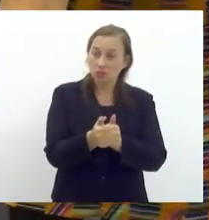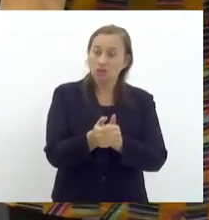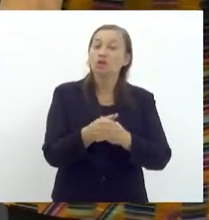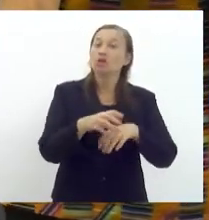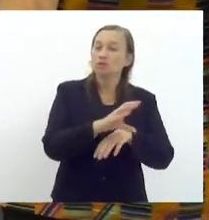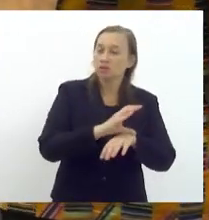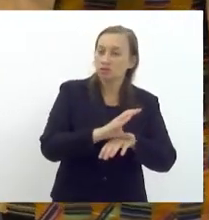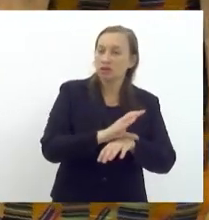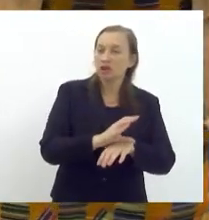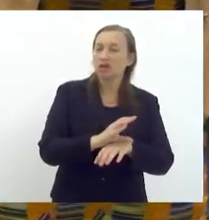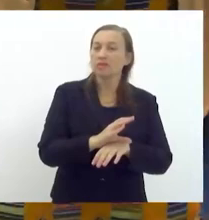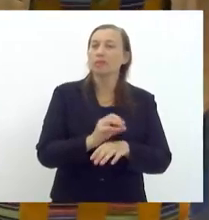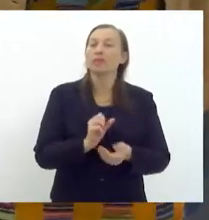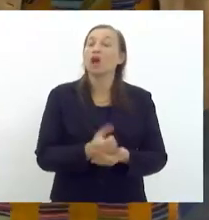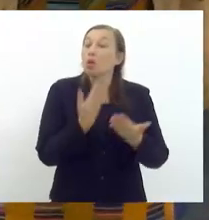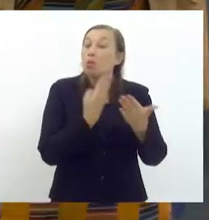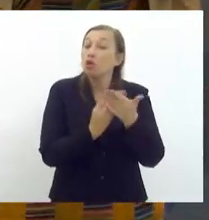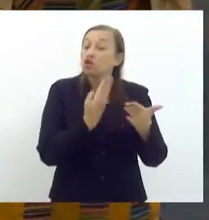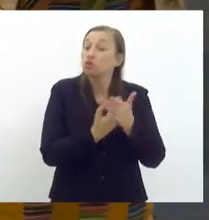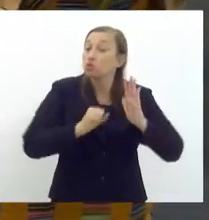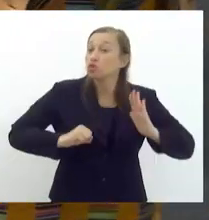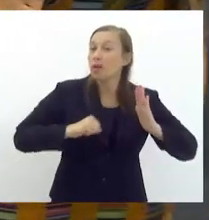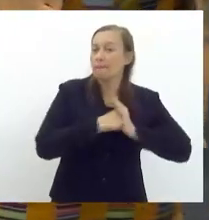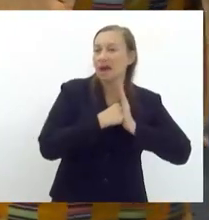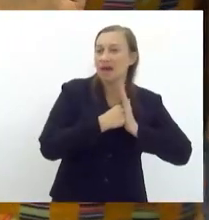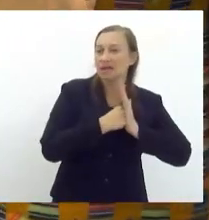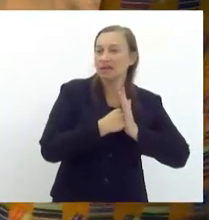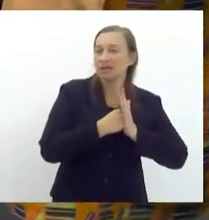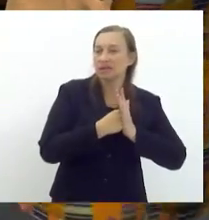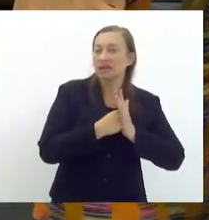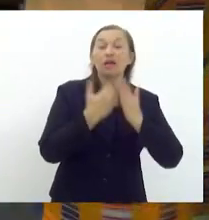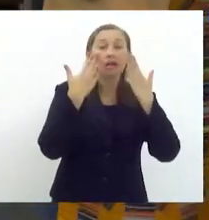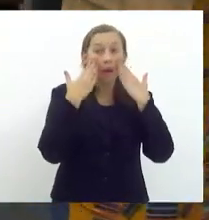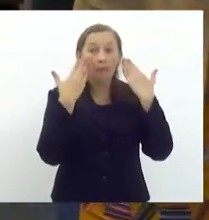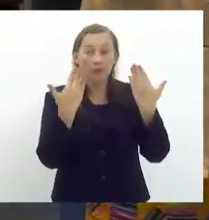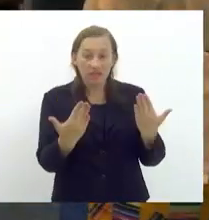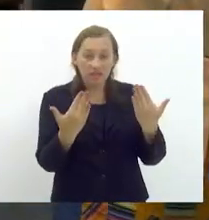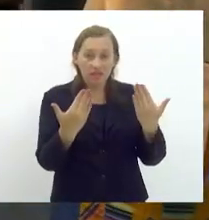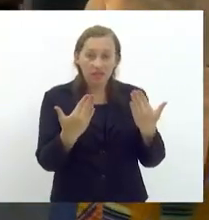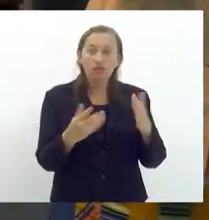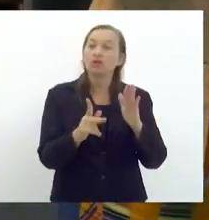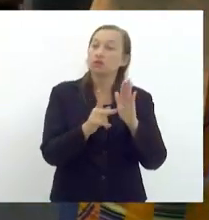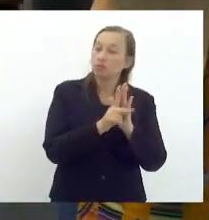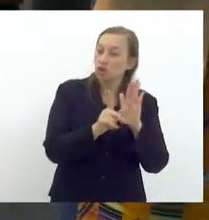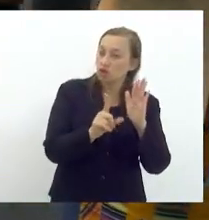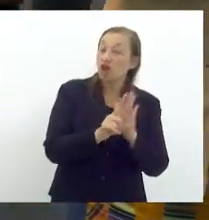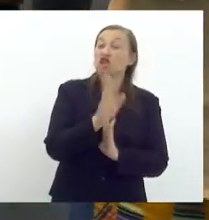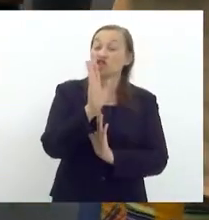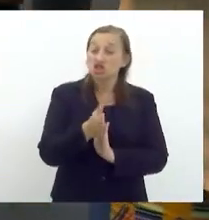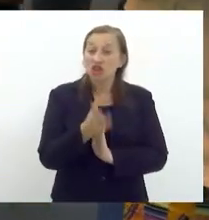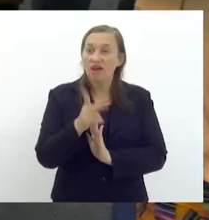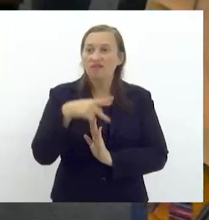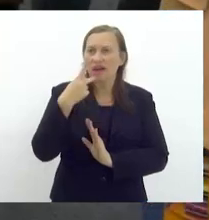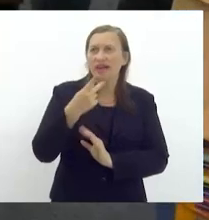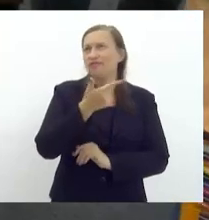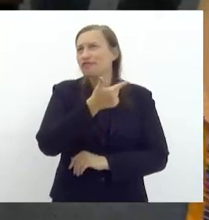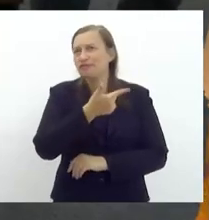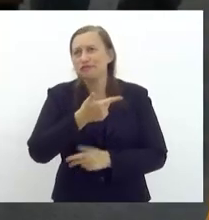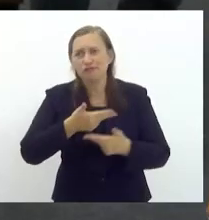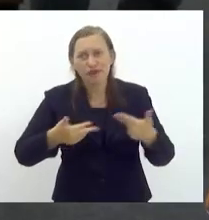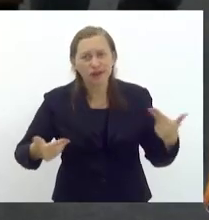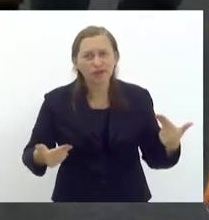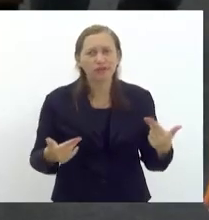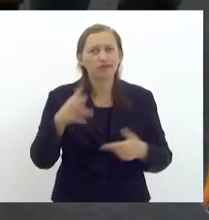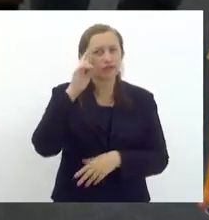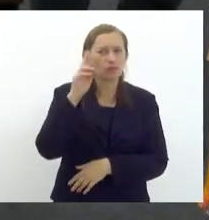constitucionais transitórias por estudo de impacto na apresentação do projeto já falei isso centenas de vezes